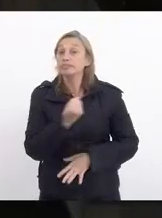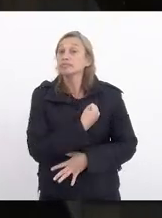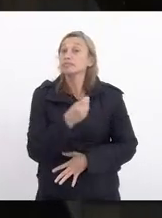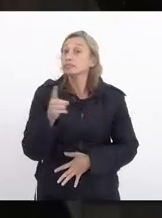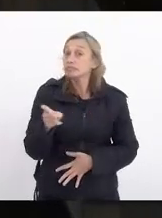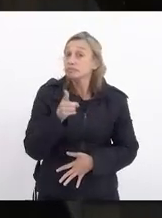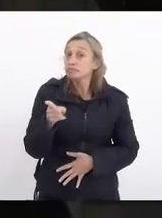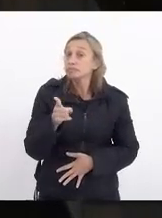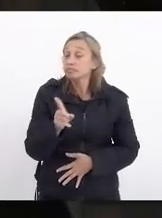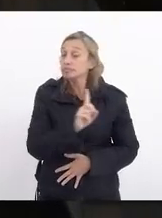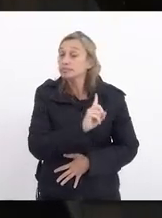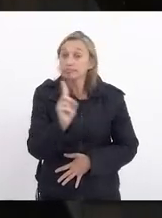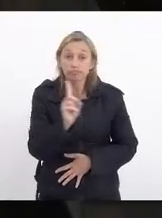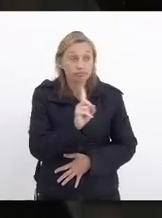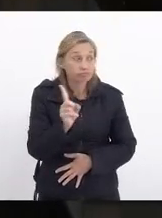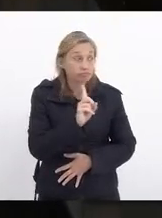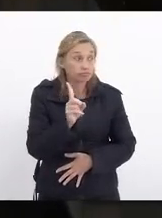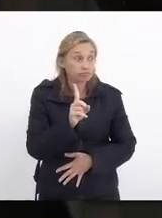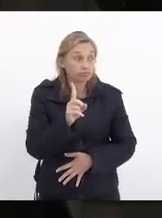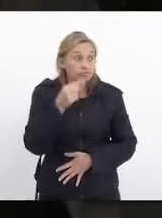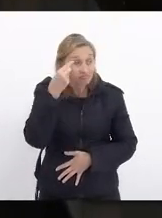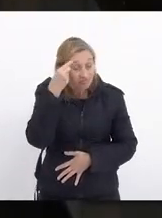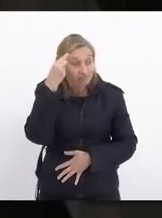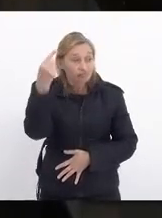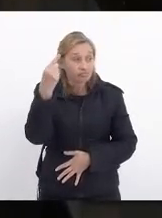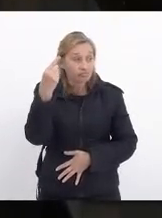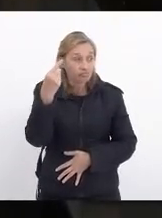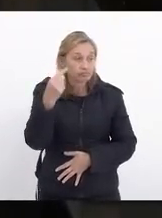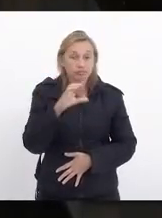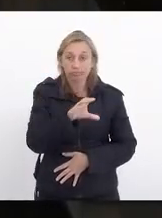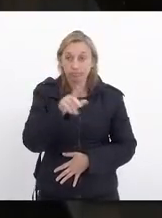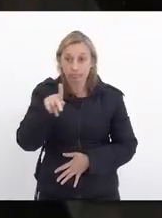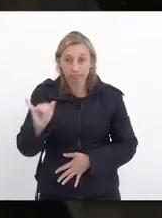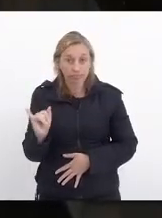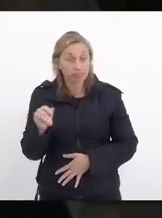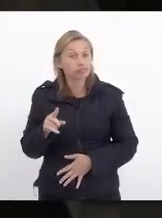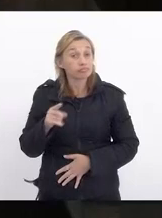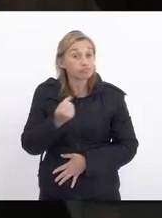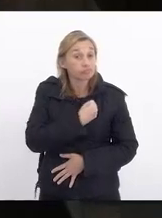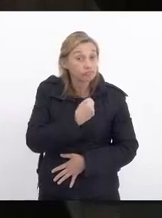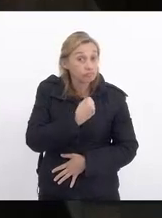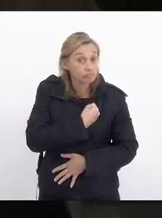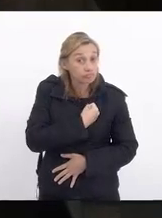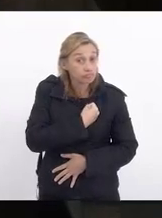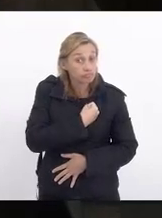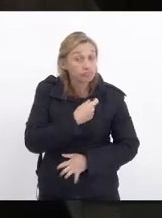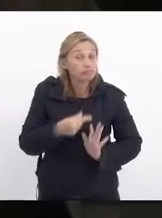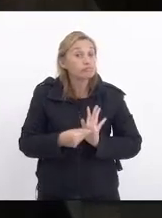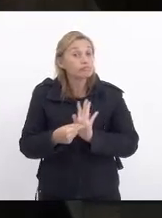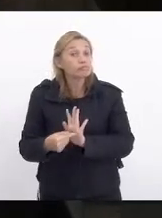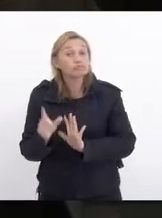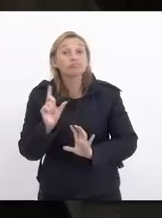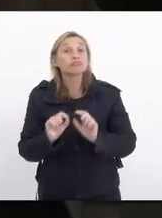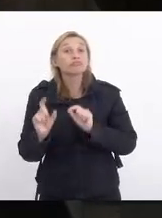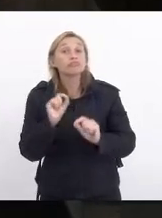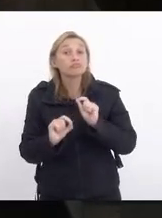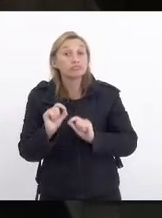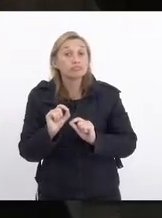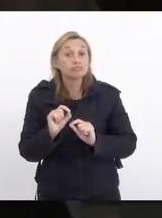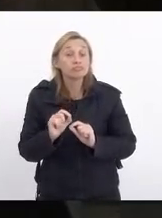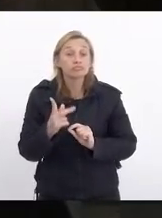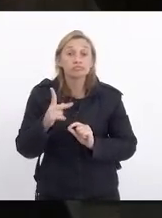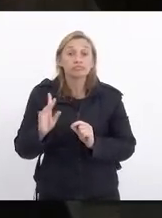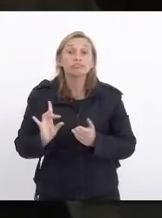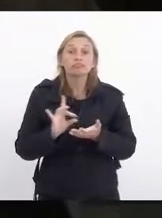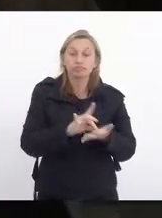número não foi invenção da CTI este número nos anexos tá demonstrado